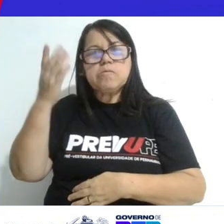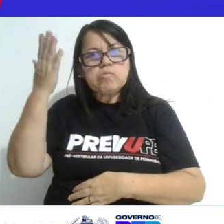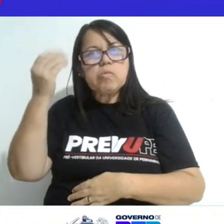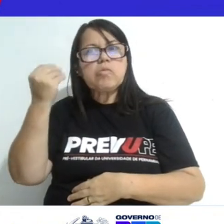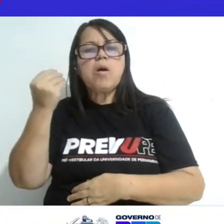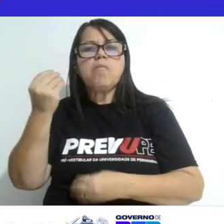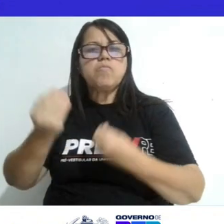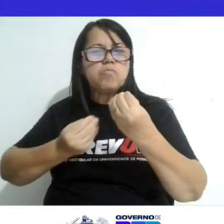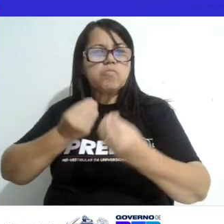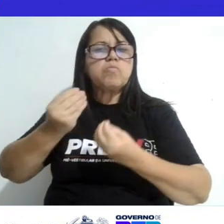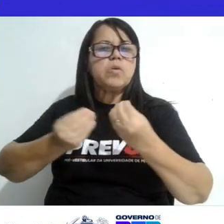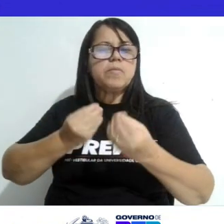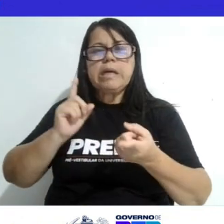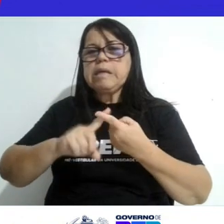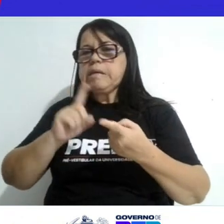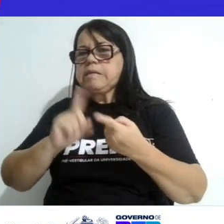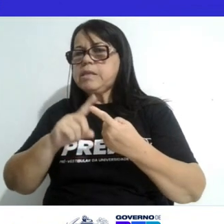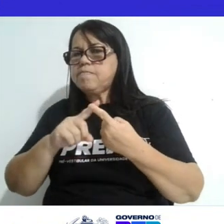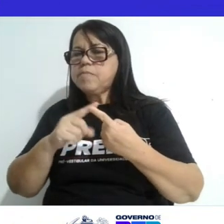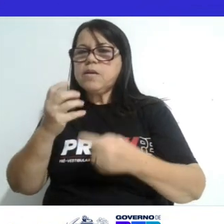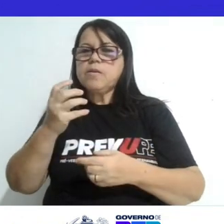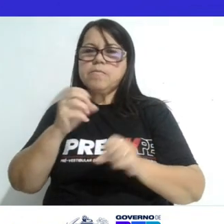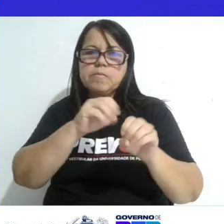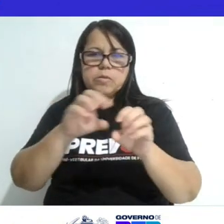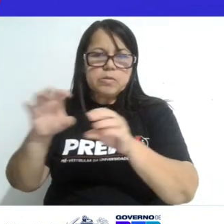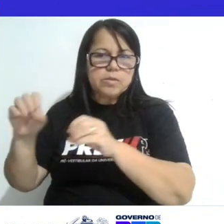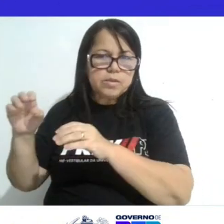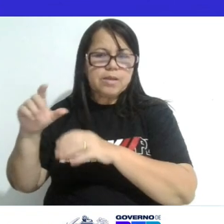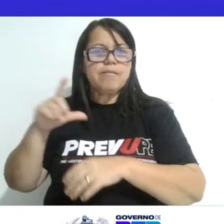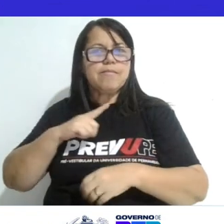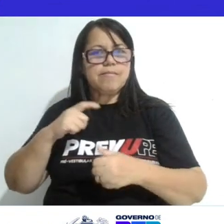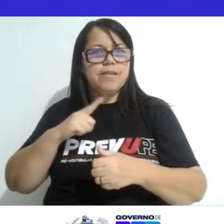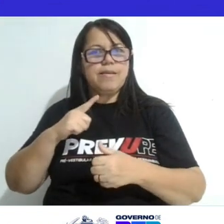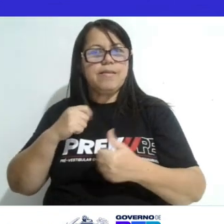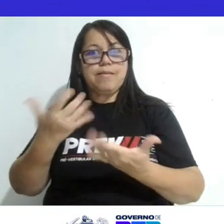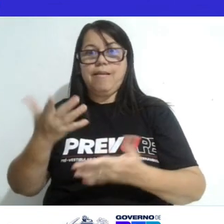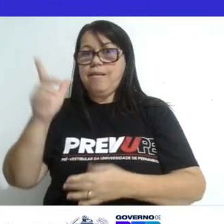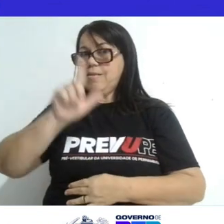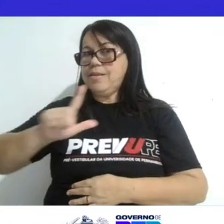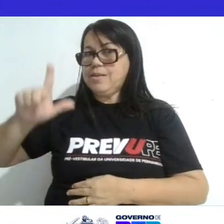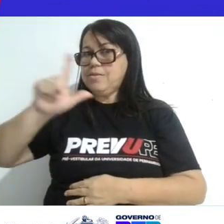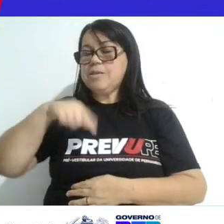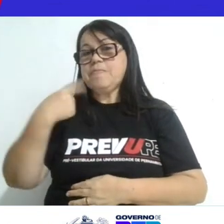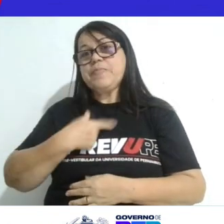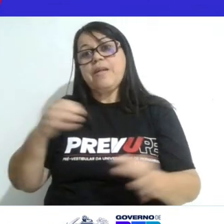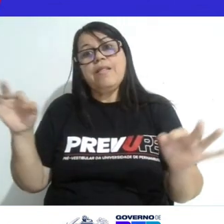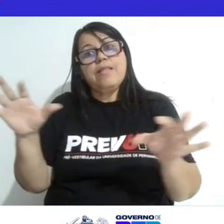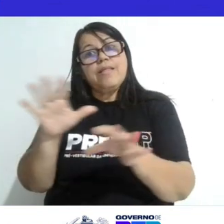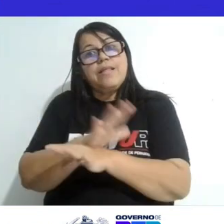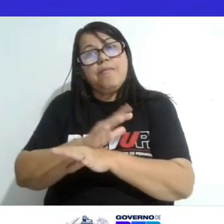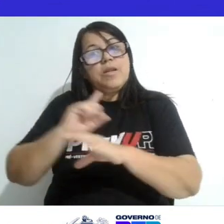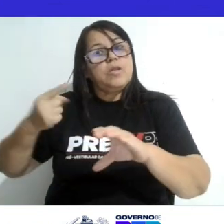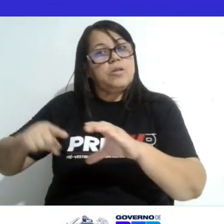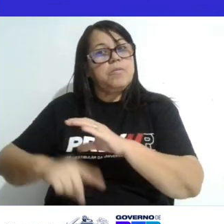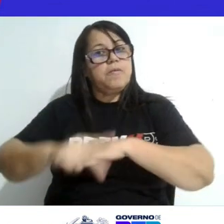manejavam a língua quanto pela contribuição que deram à nossa literatura e assim encerramos nosso breve mergulho no